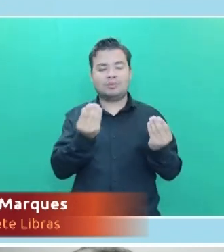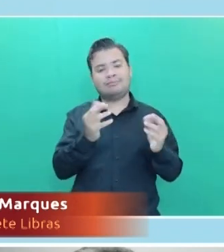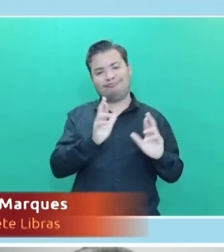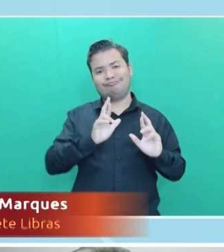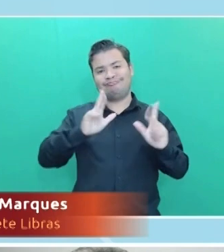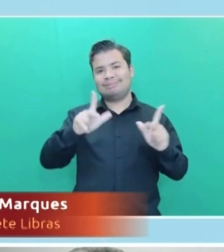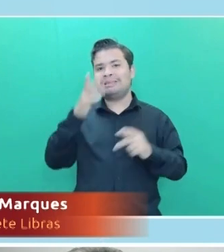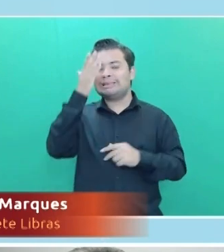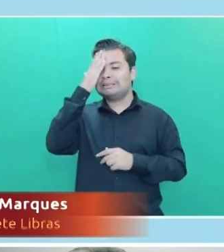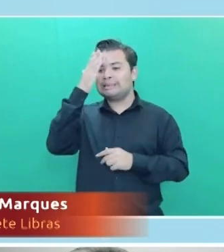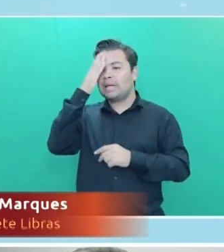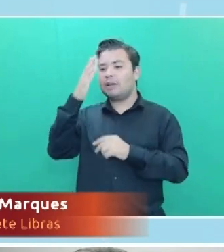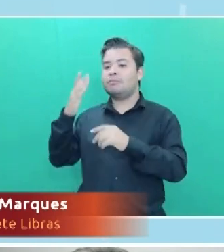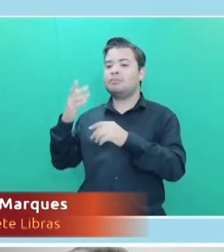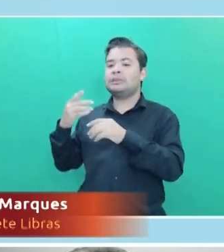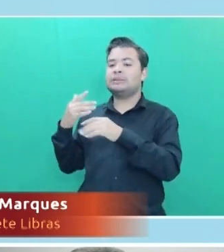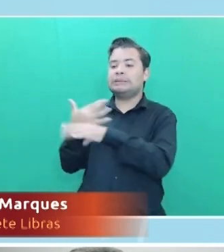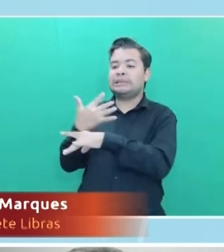zona urbana, né? Porque às vezes